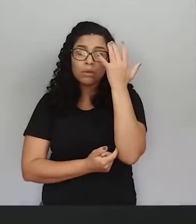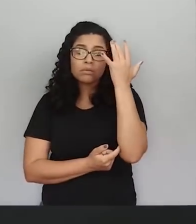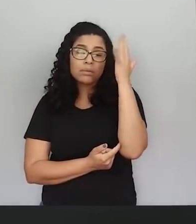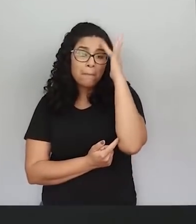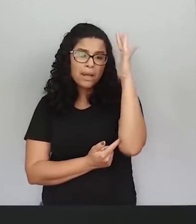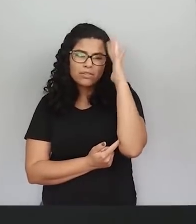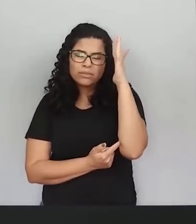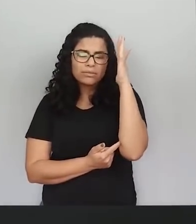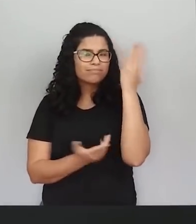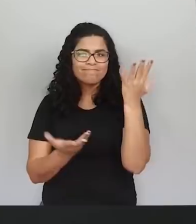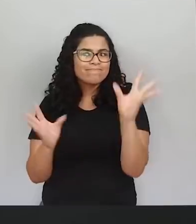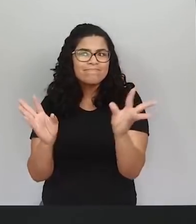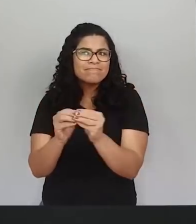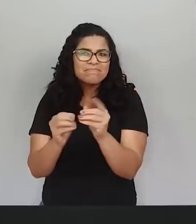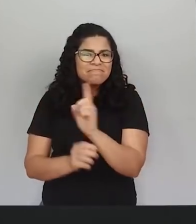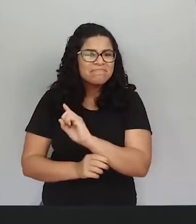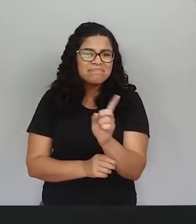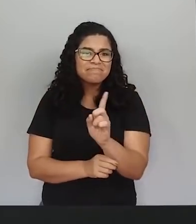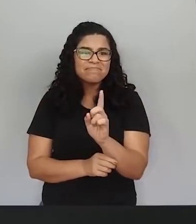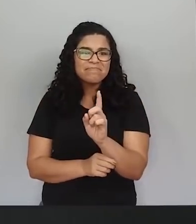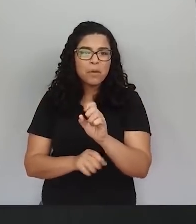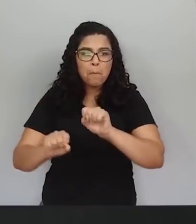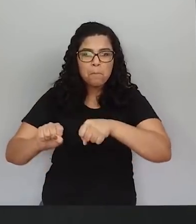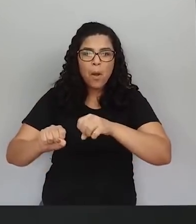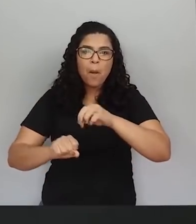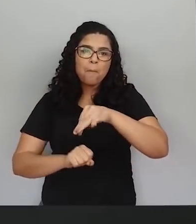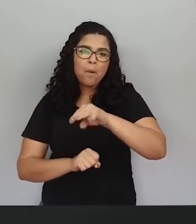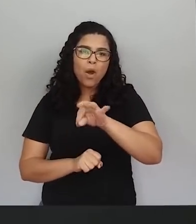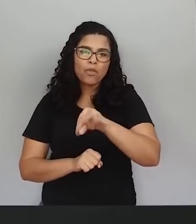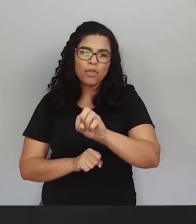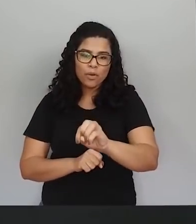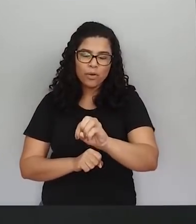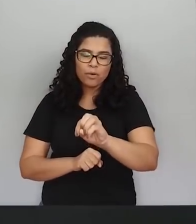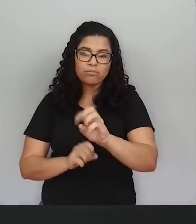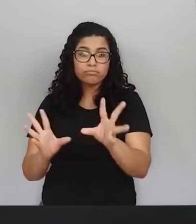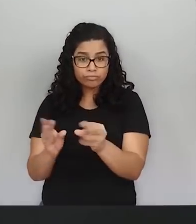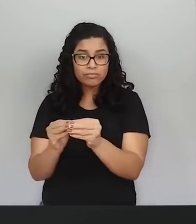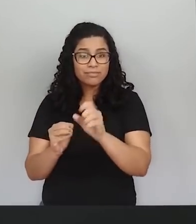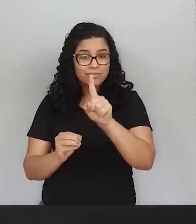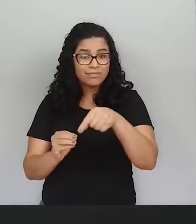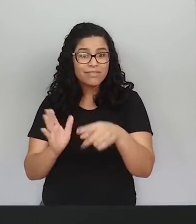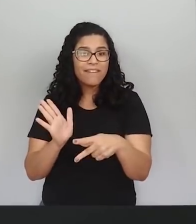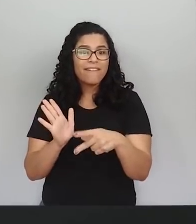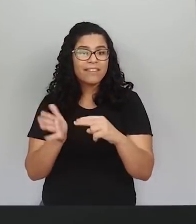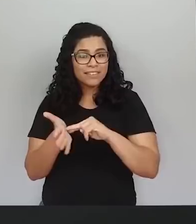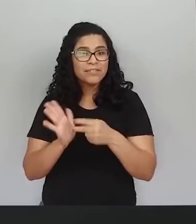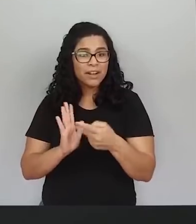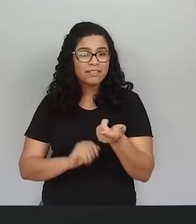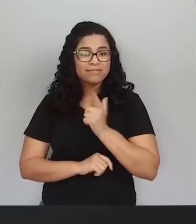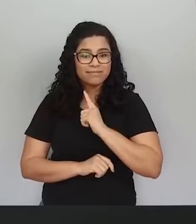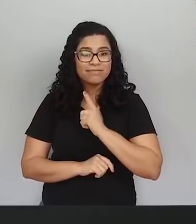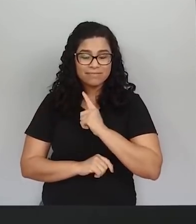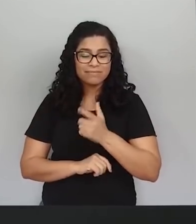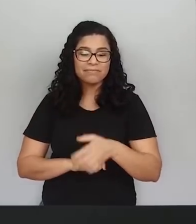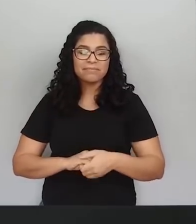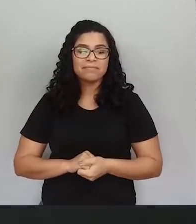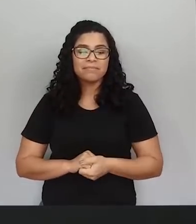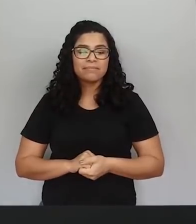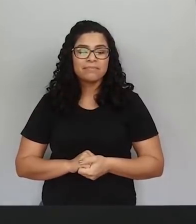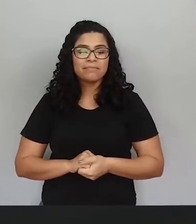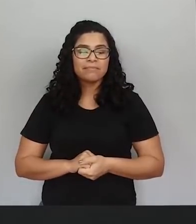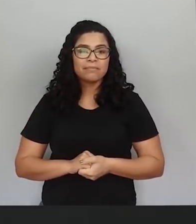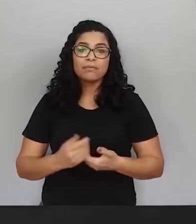shopping center, como pensar hoje no contexto da língua portuguesa, né, do português brasileiro, uma outra palavra que substitua shopping center? Já pensou